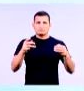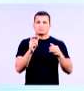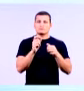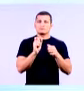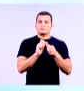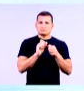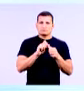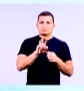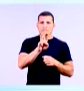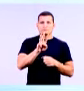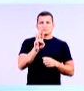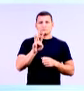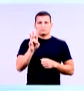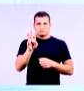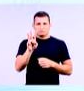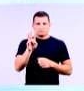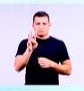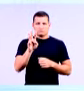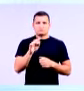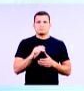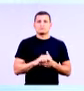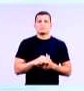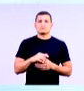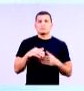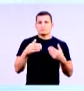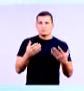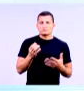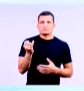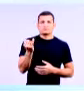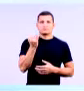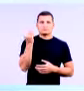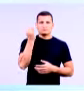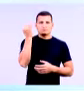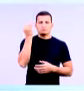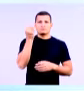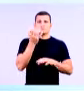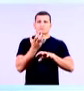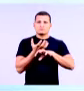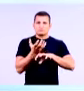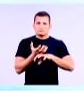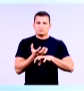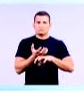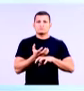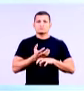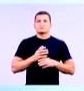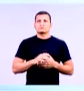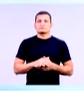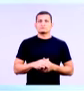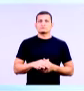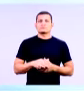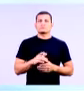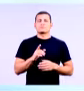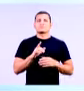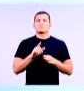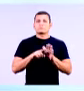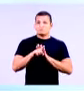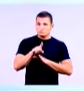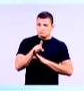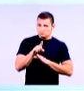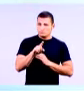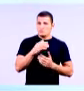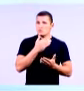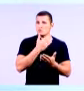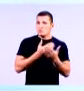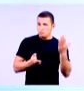ok? Então, daí a grande importância dessa disciplina. Portanto, gente, não percam as aulas,